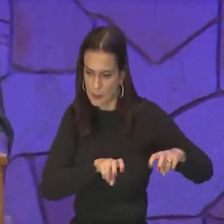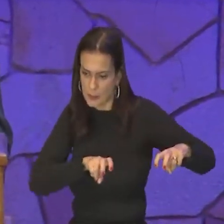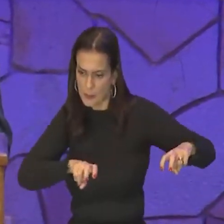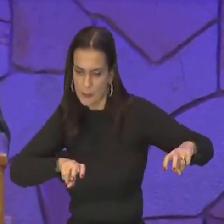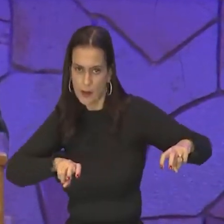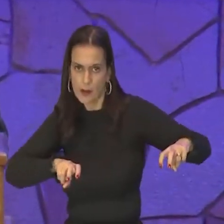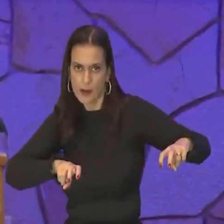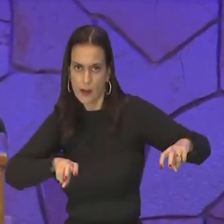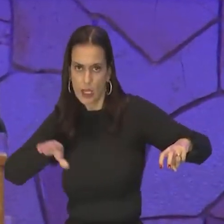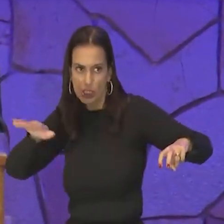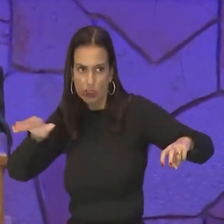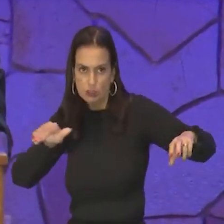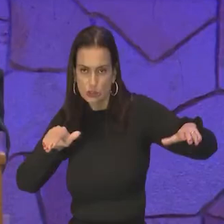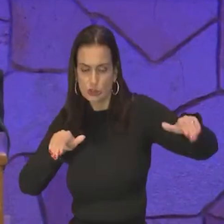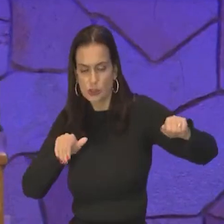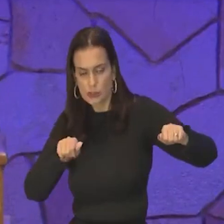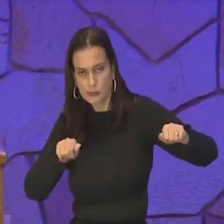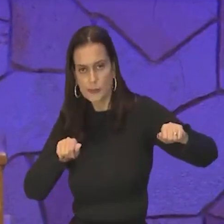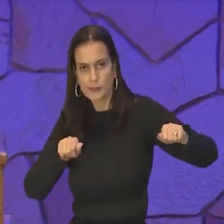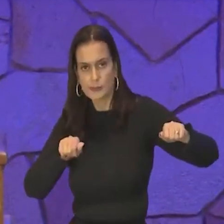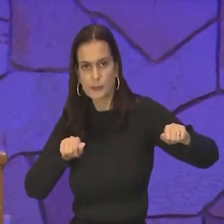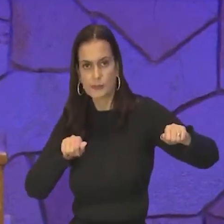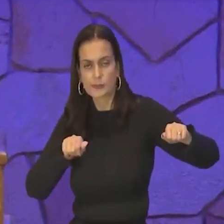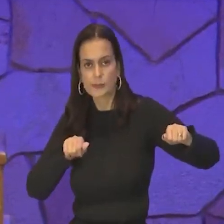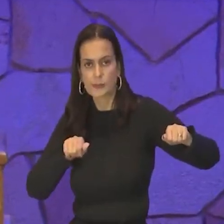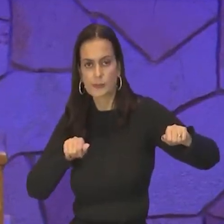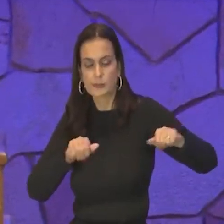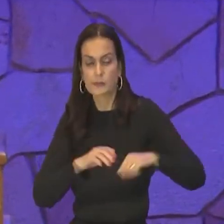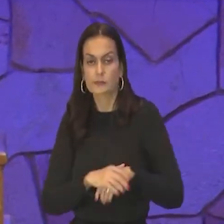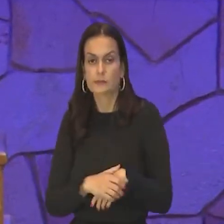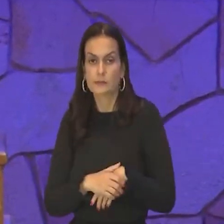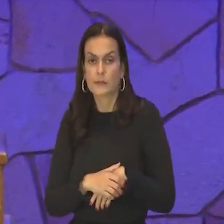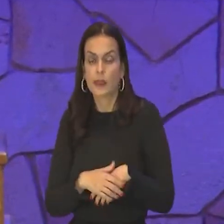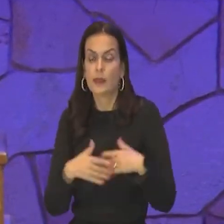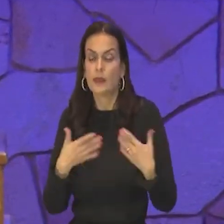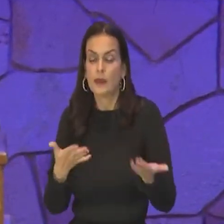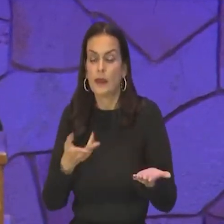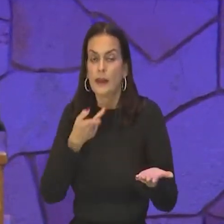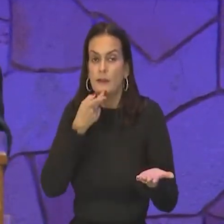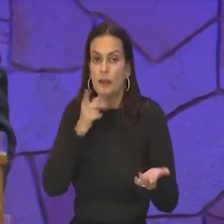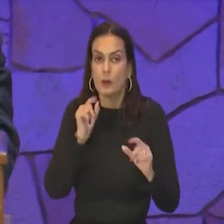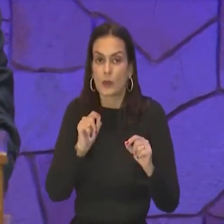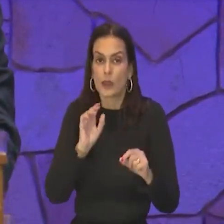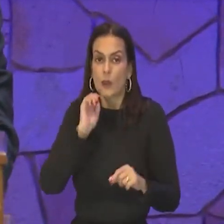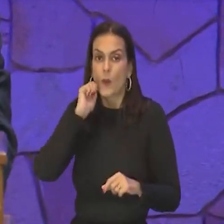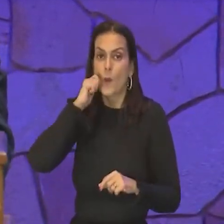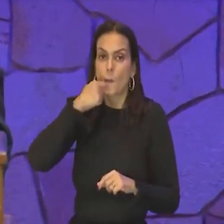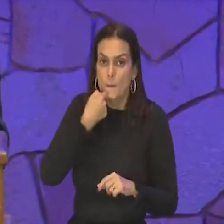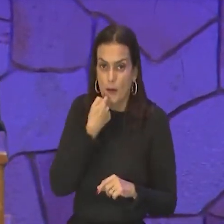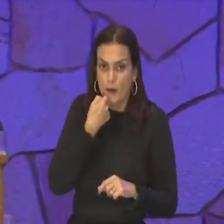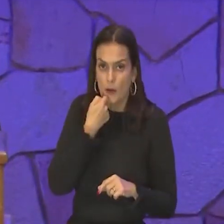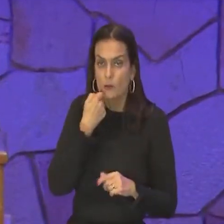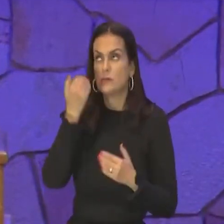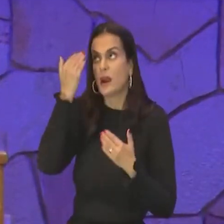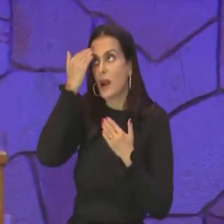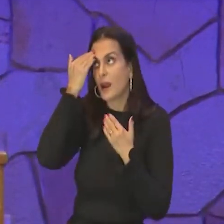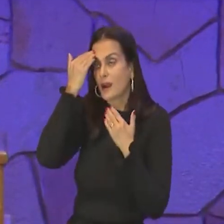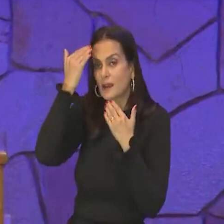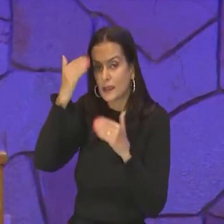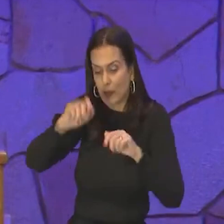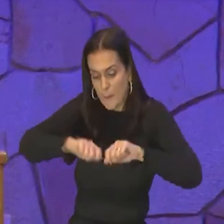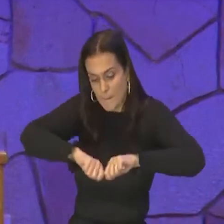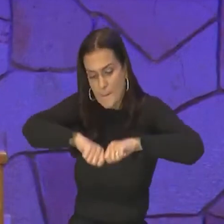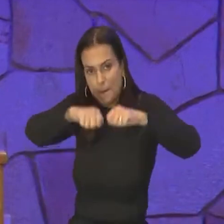Ele chama os seus discípulos, e Ele então vai dizer: toma um pão, dá graças,